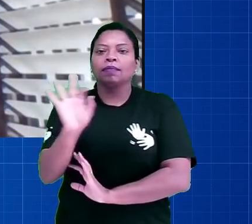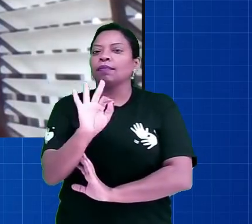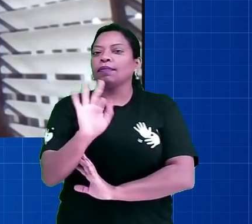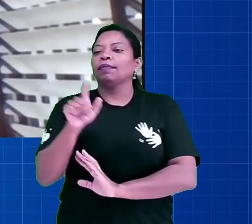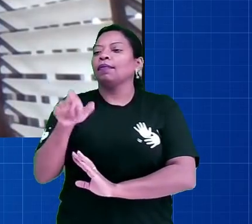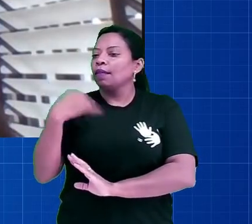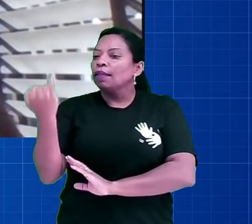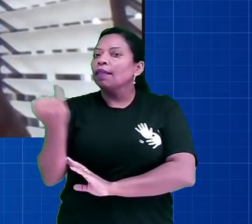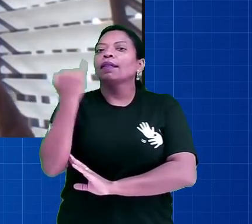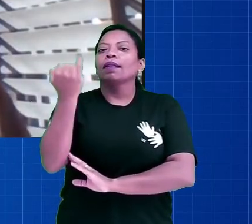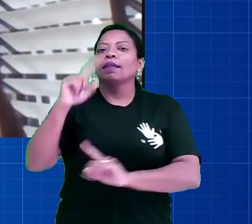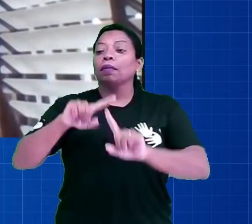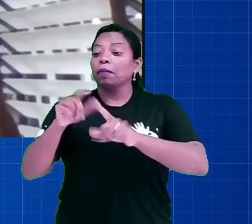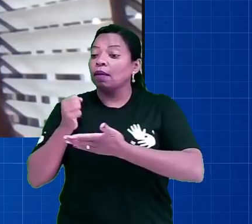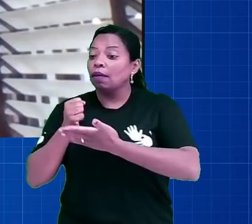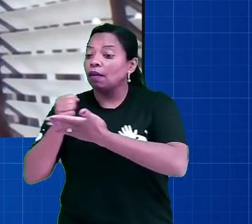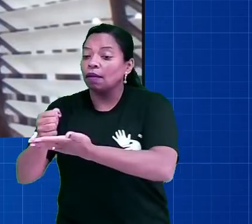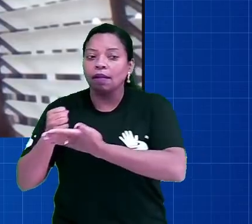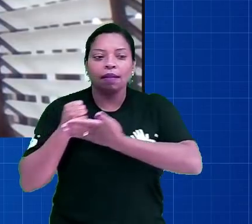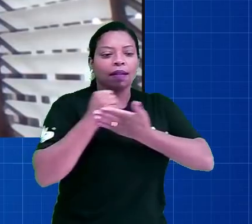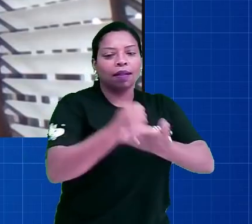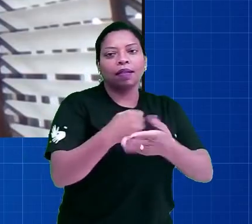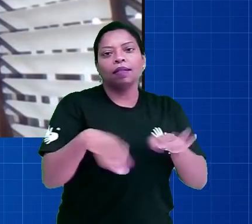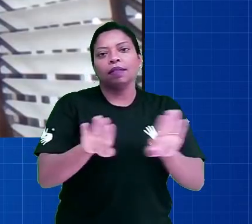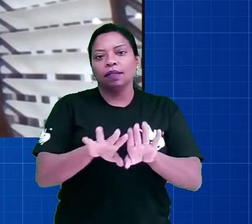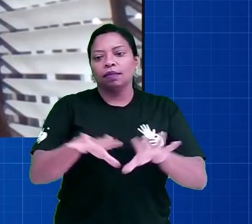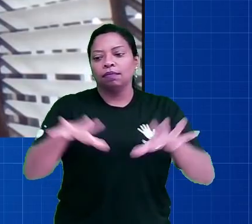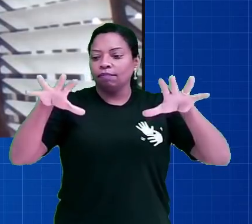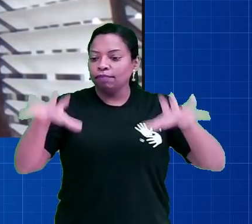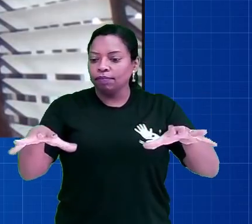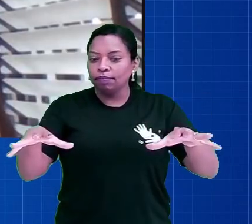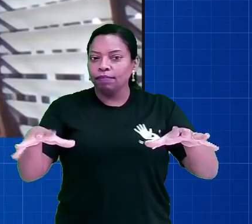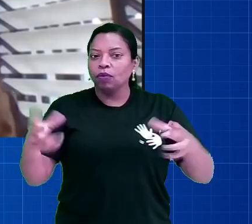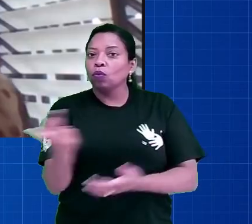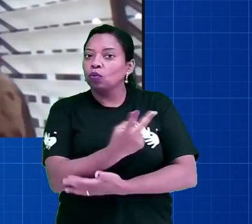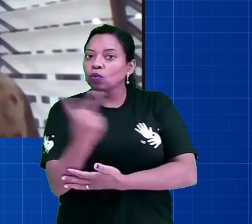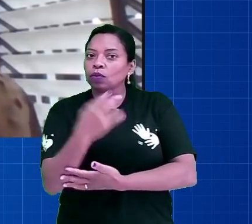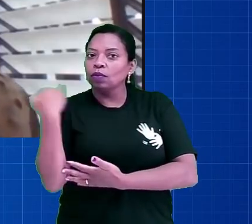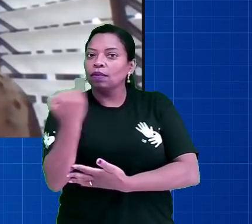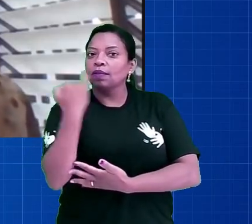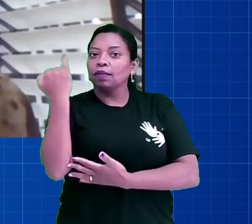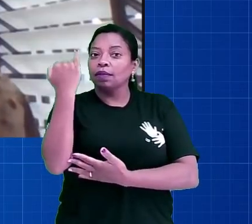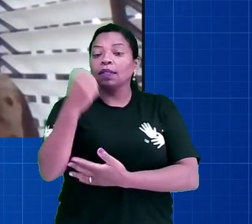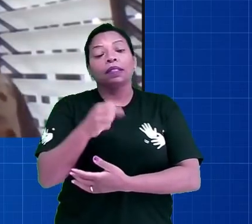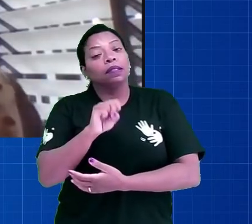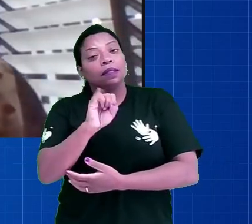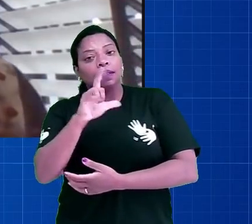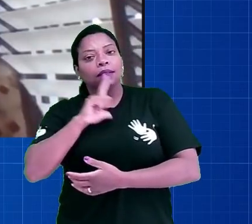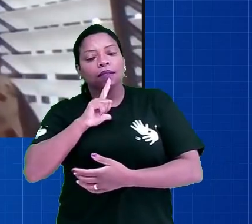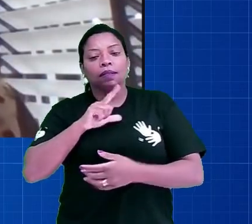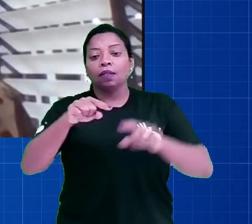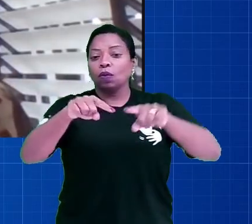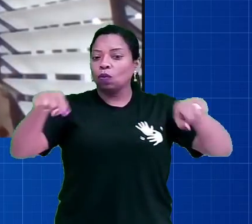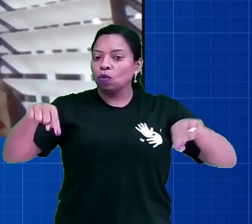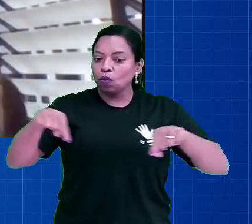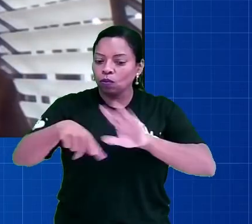mais apoio, quanto mais espaços de aprendizagem a gente tiver para toda a nossa turma, todos os